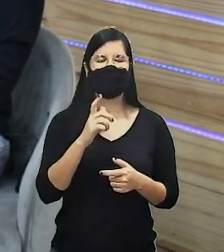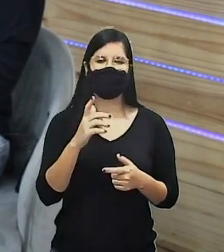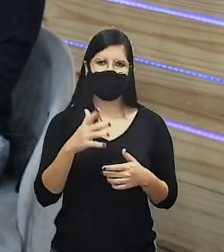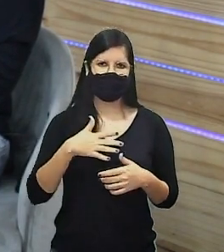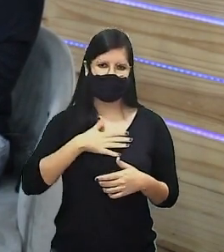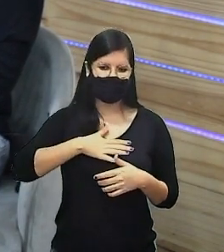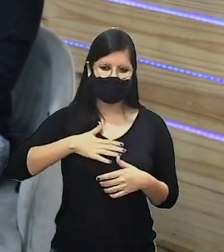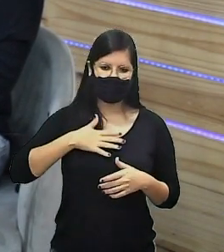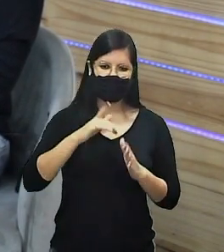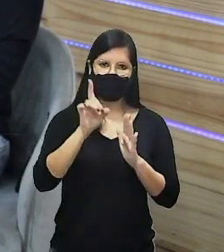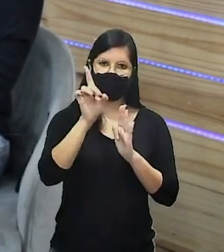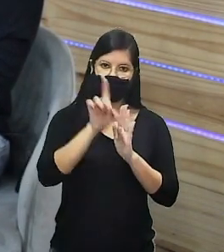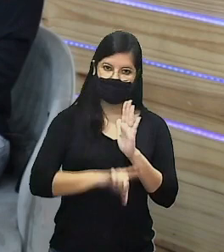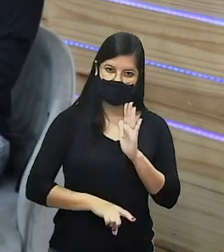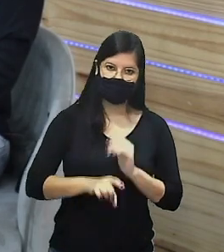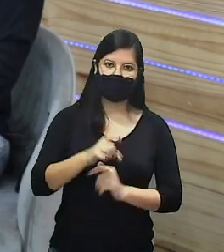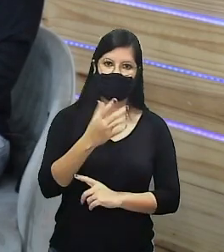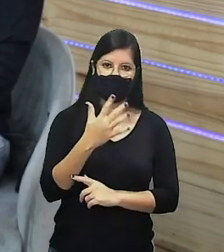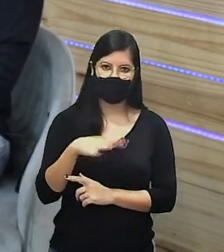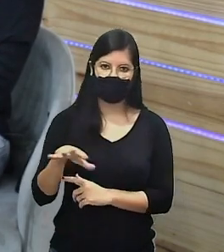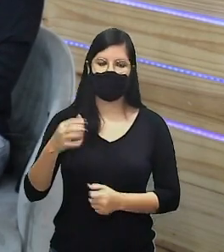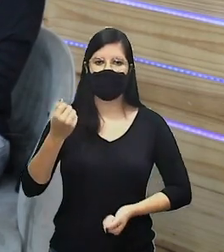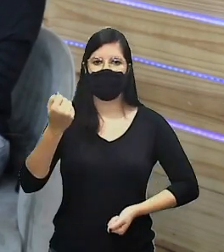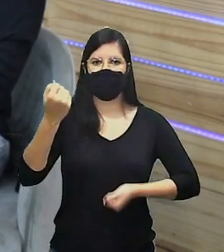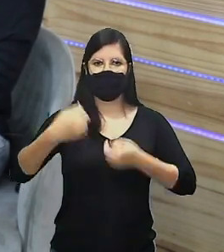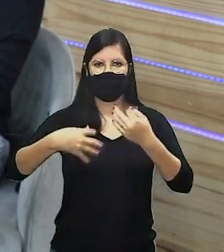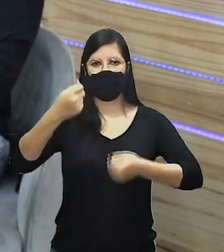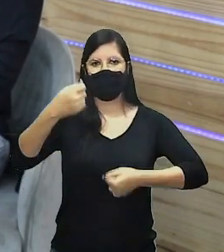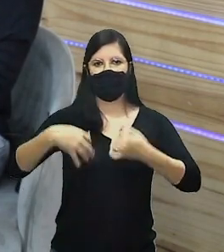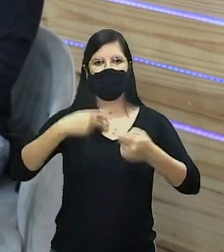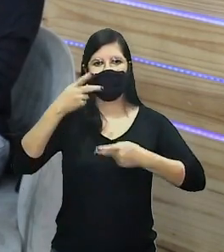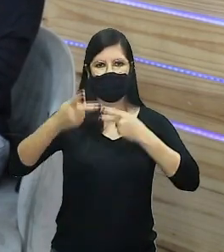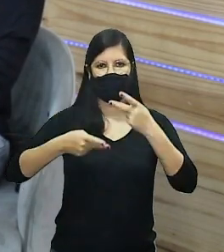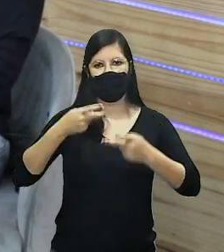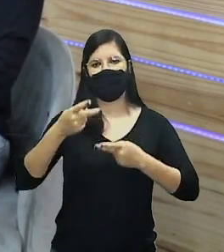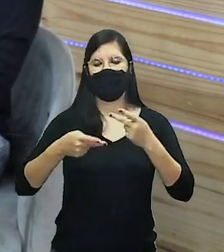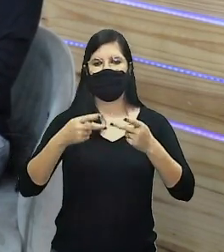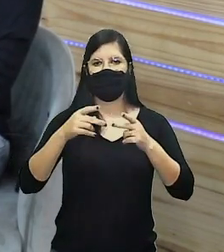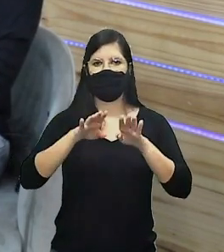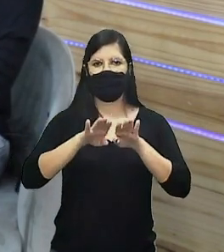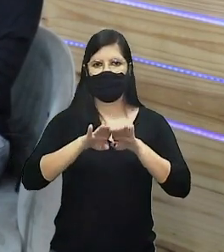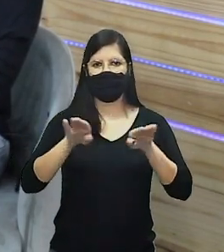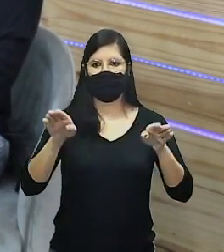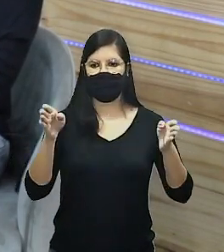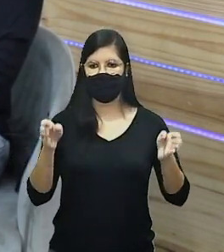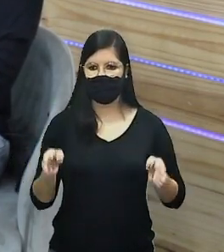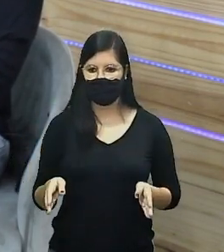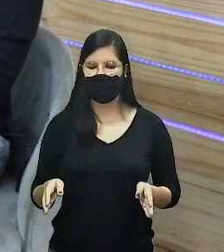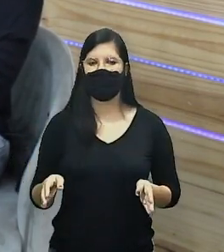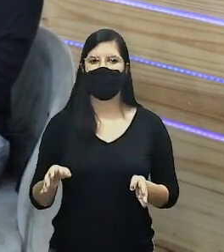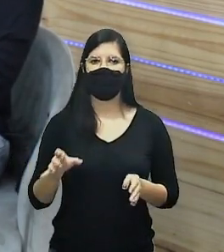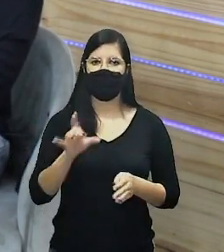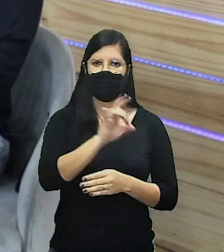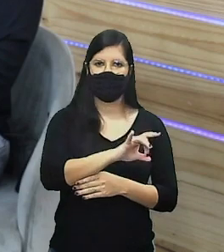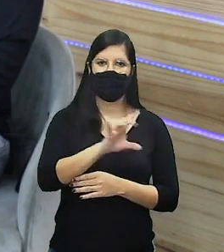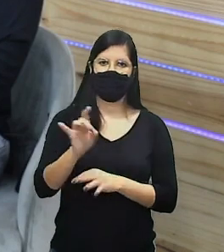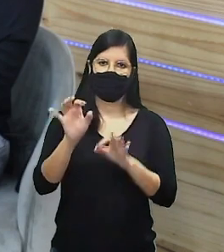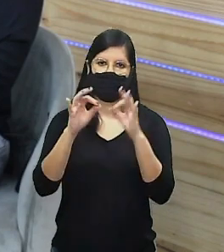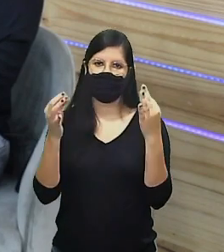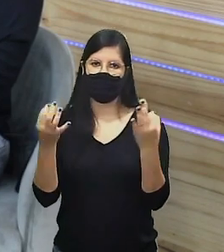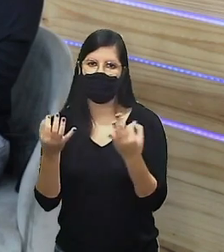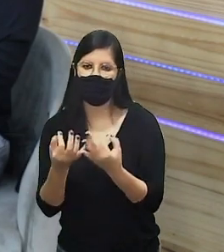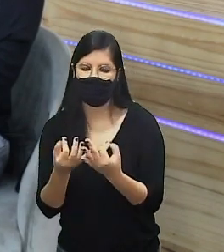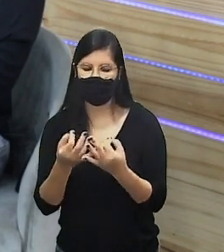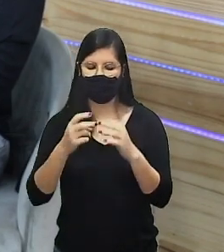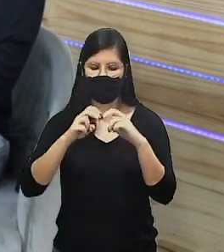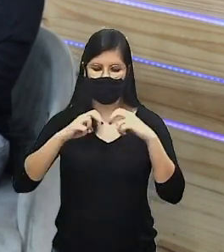sentir. O direito da criança de falar à mesa. Né? A gente está falando de uma realidade diferente, onde as famílias conseguiam se reunir à